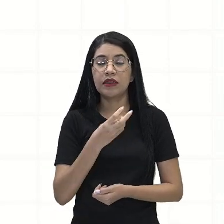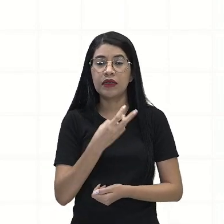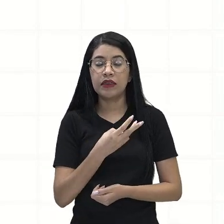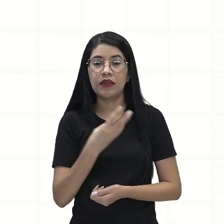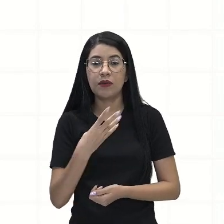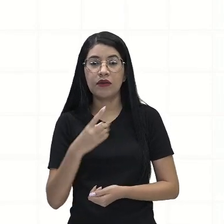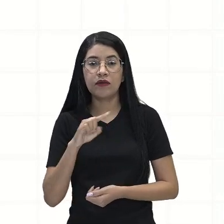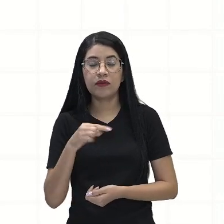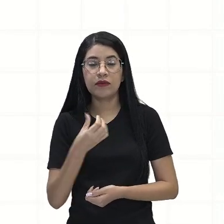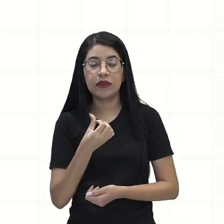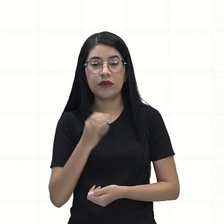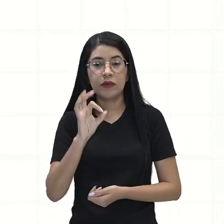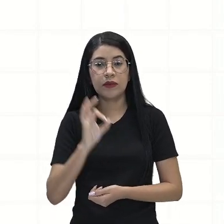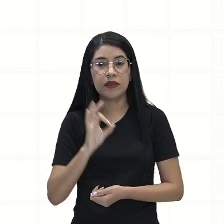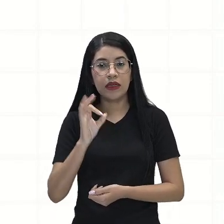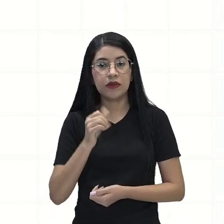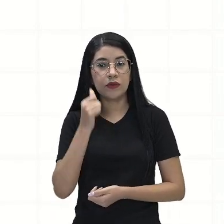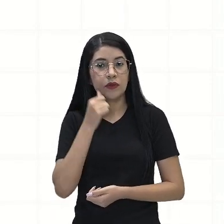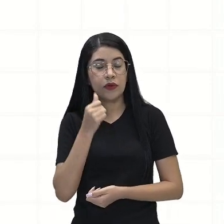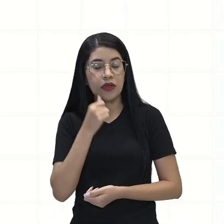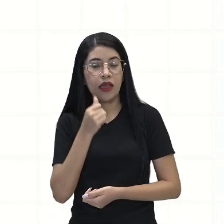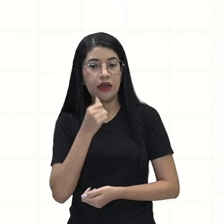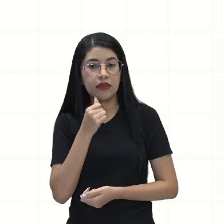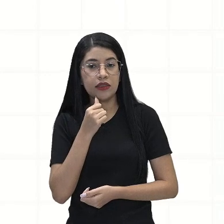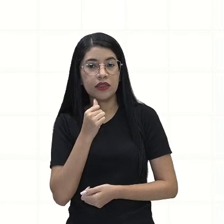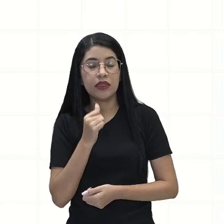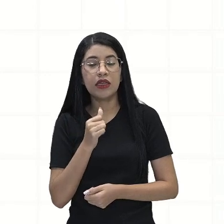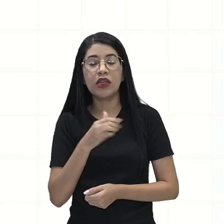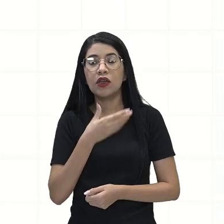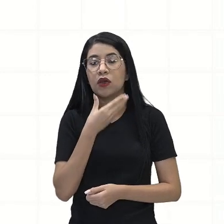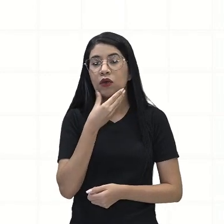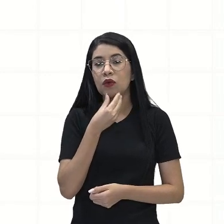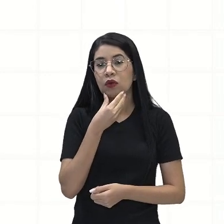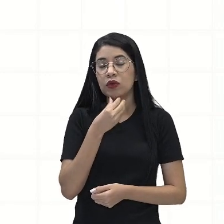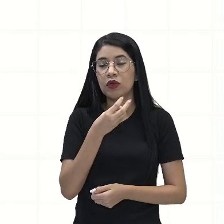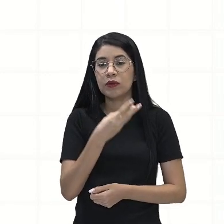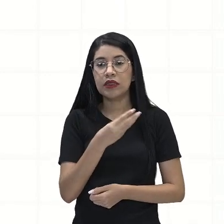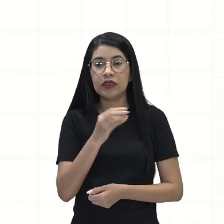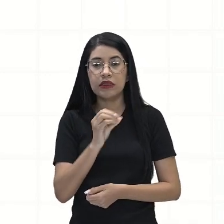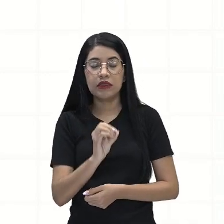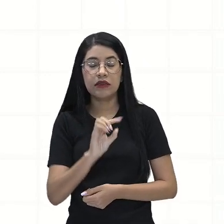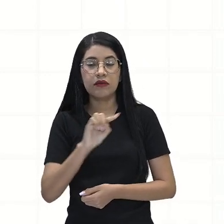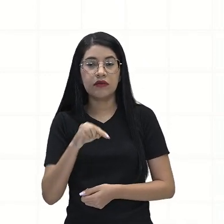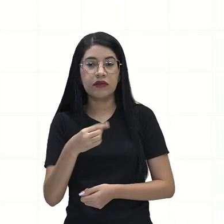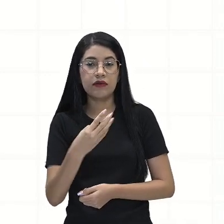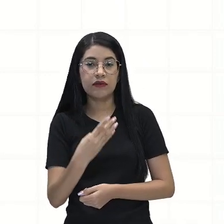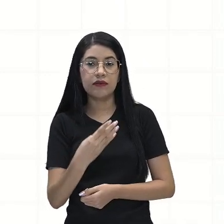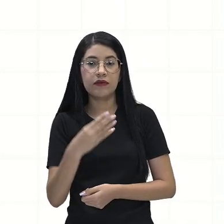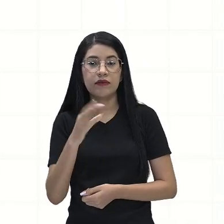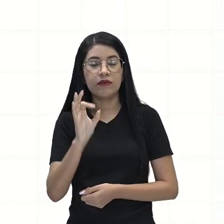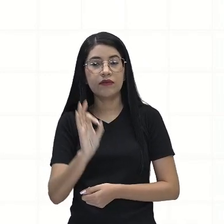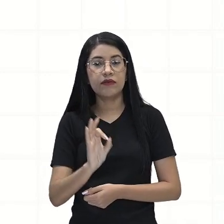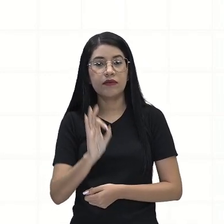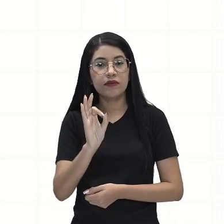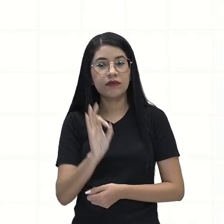34,6% para as mulheres, enquanto que os homens, eles estão aqui representados com